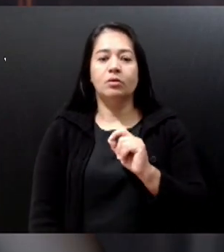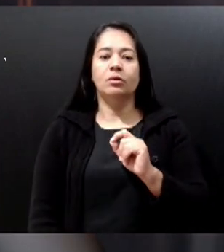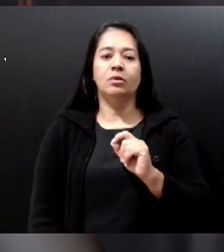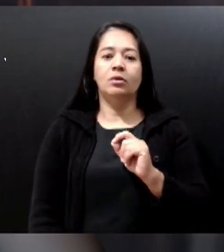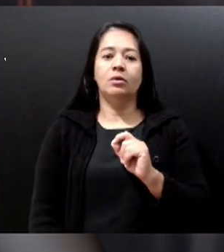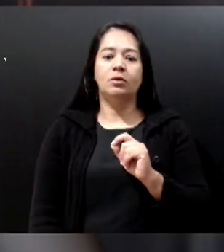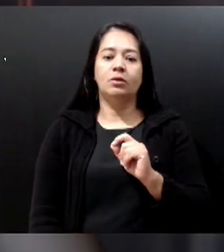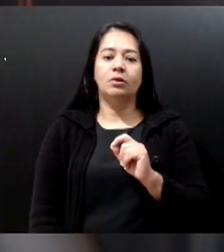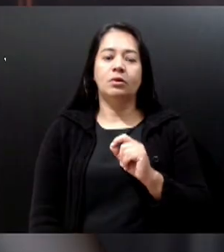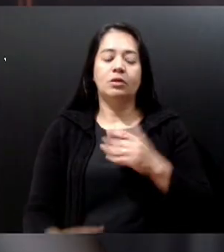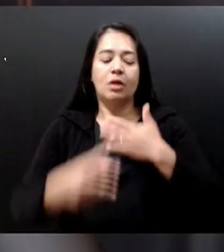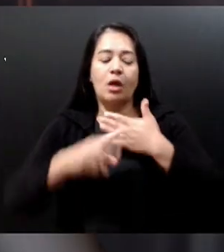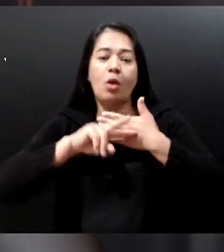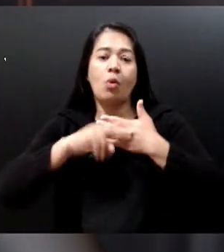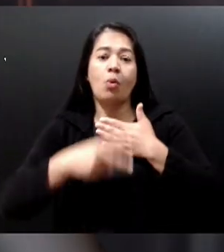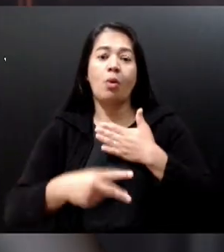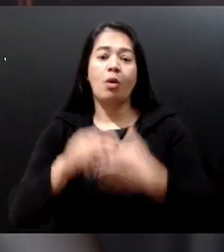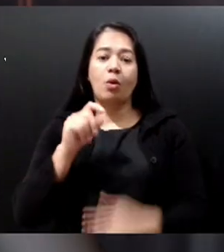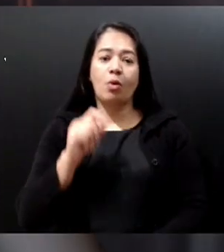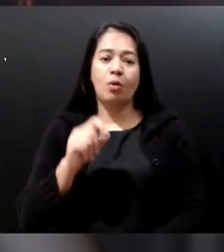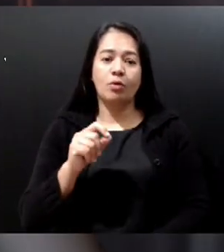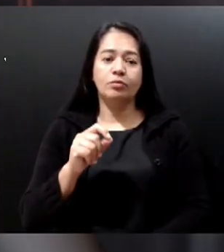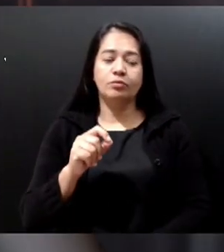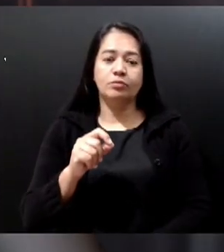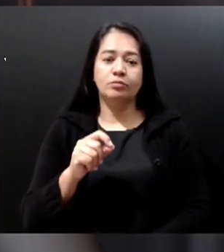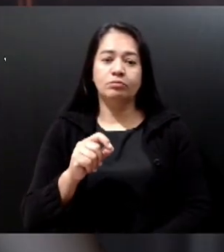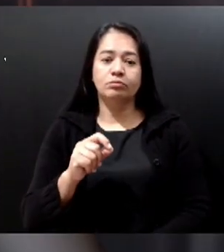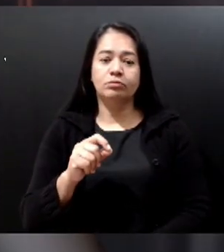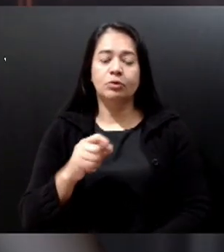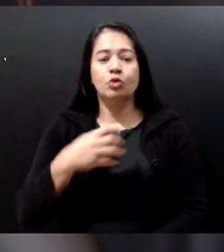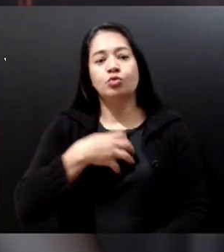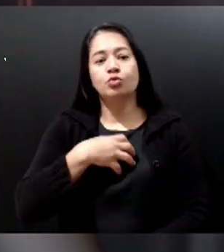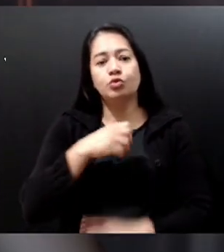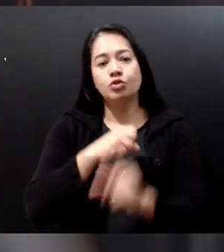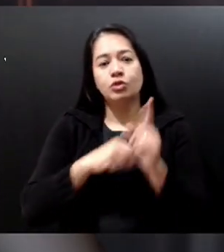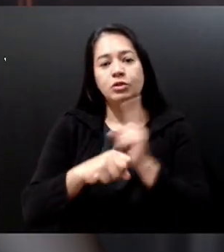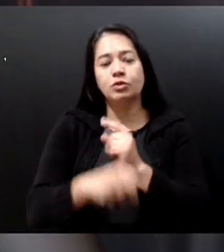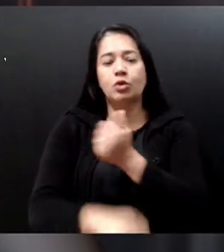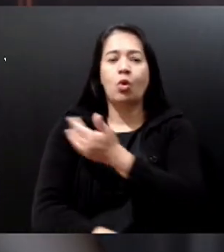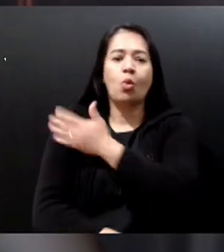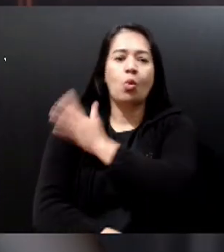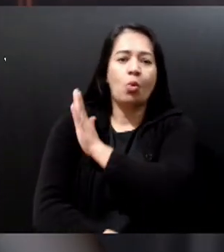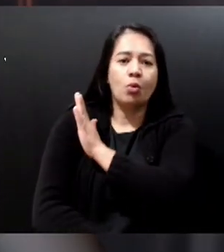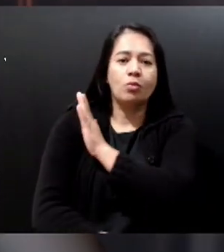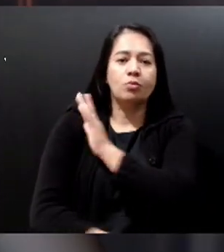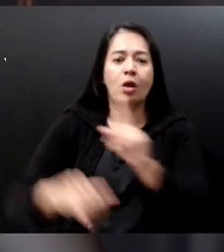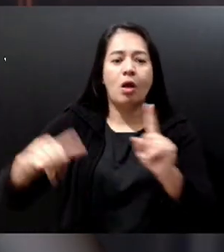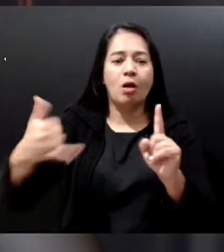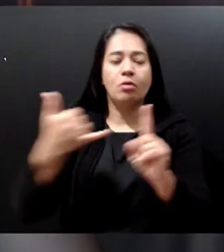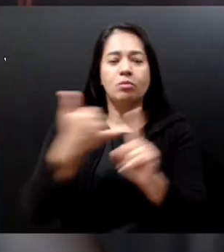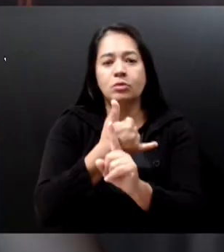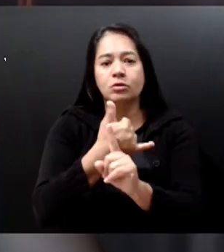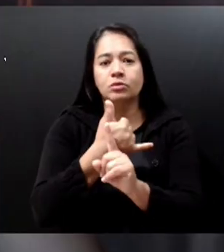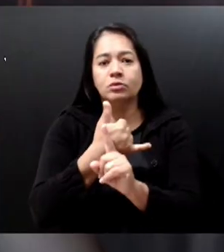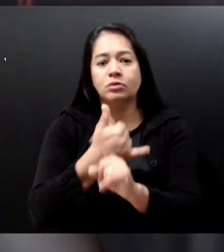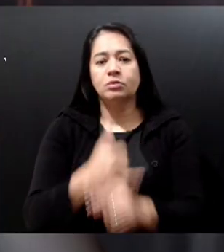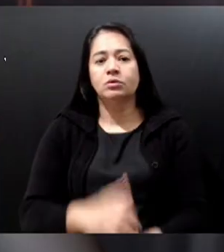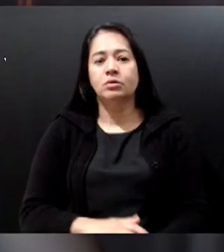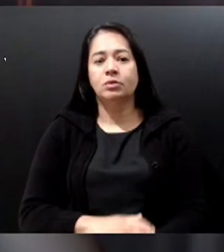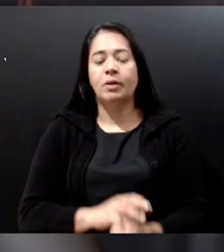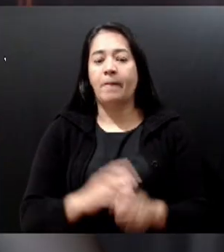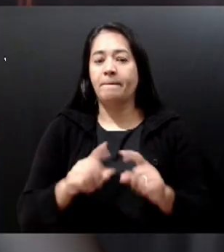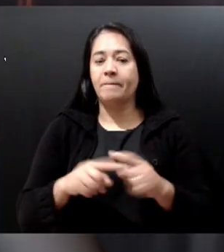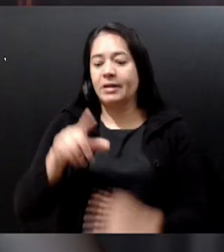o estigma social, é o preconceito, é o bullying, e não a escolha, né,